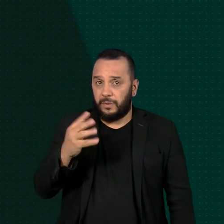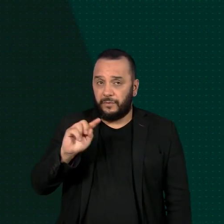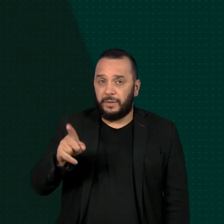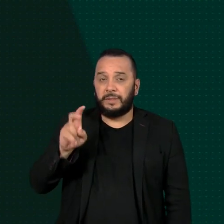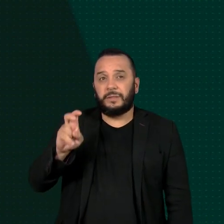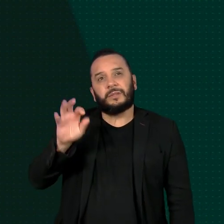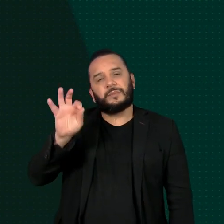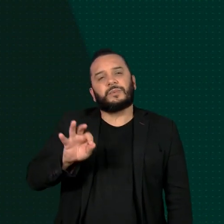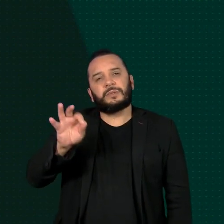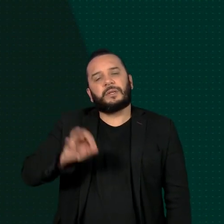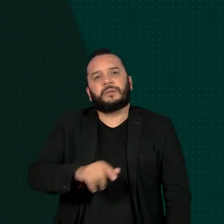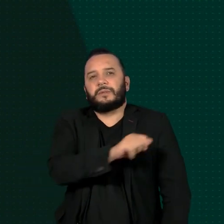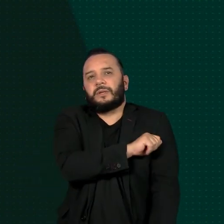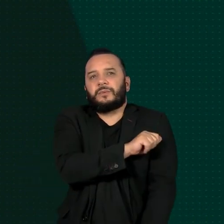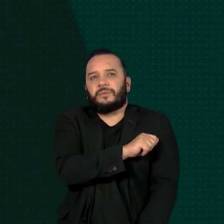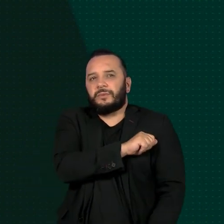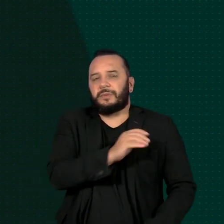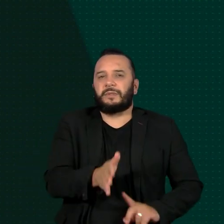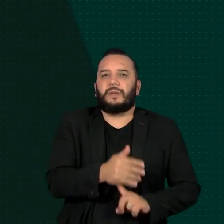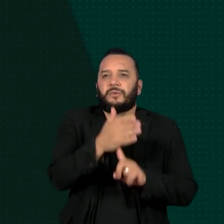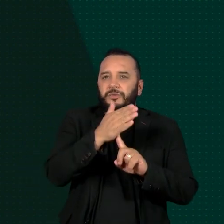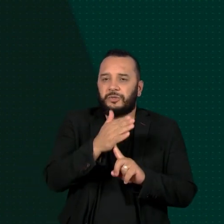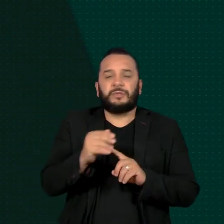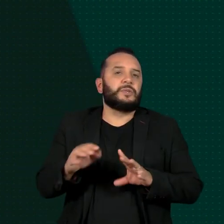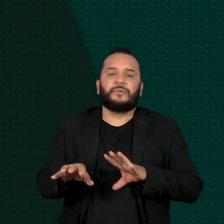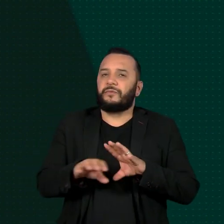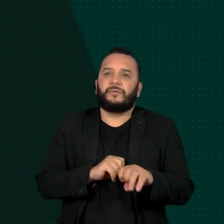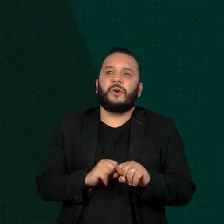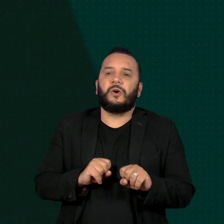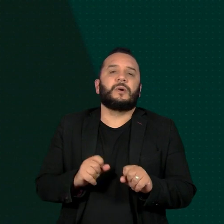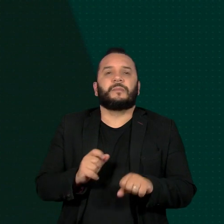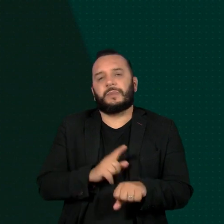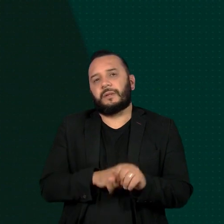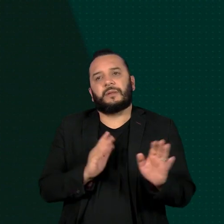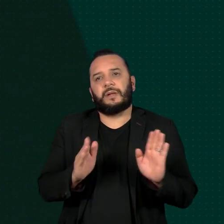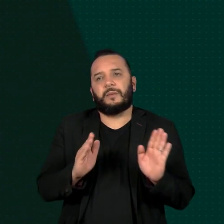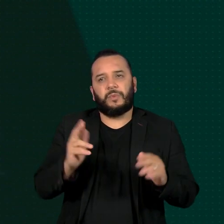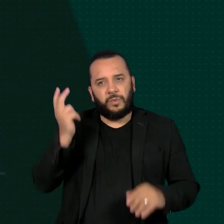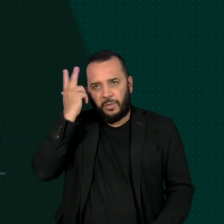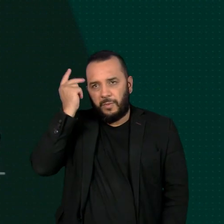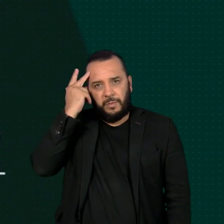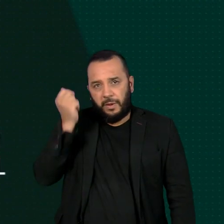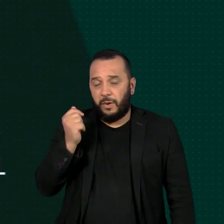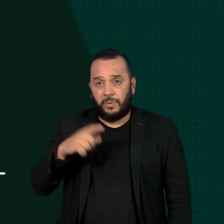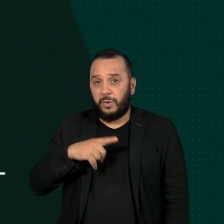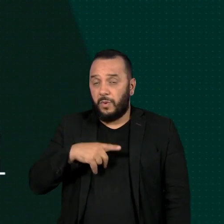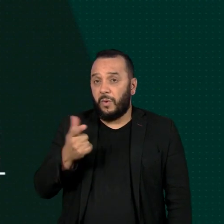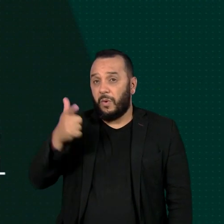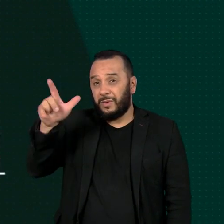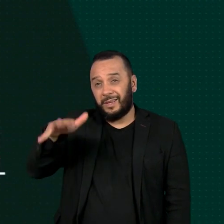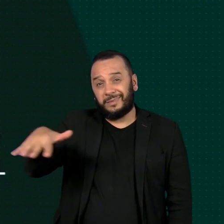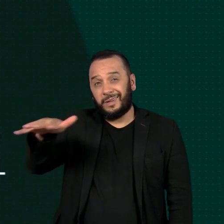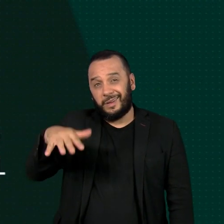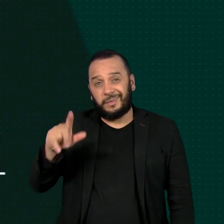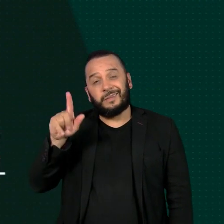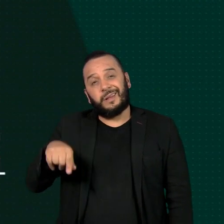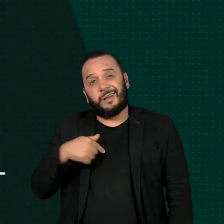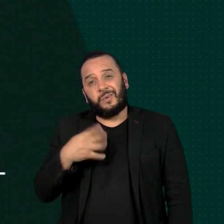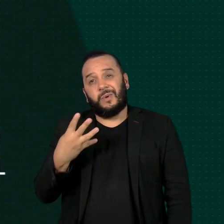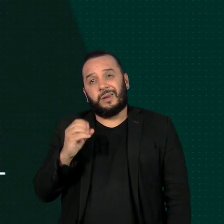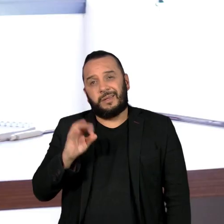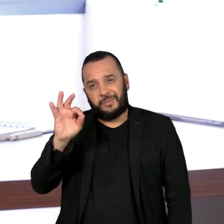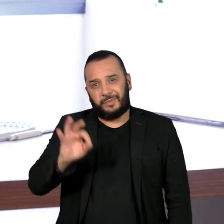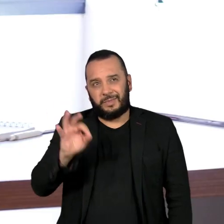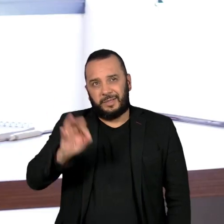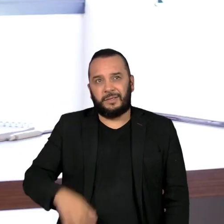34,5% dos estudantes de tecnologia se formam no tempo normal dos cursos. Em outras áreas, esse índice é de